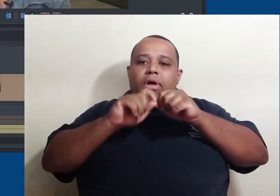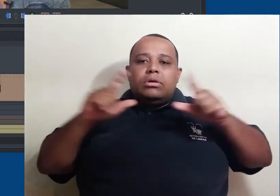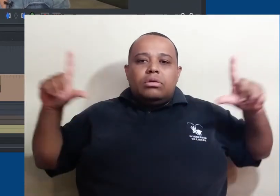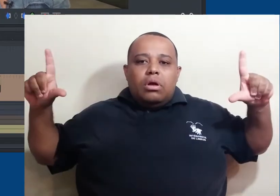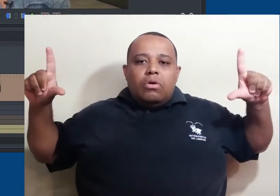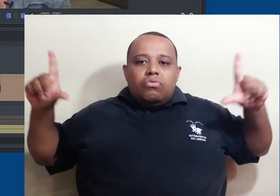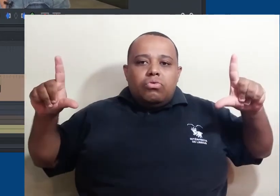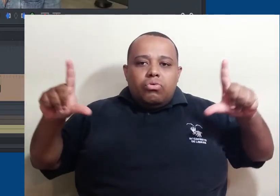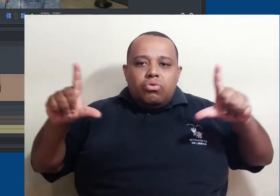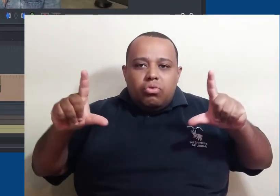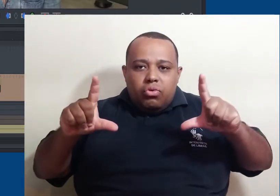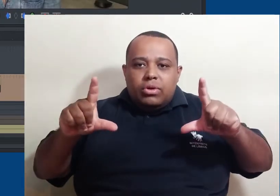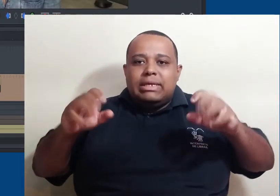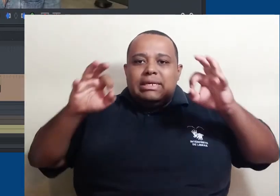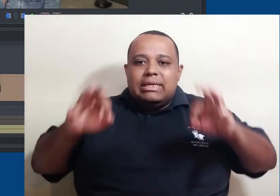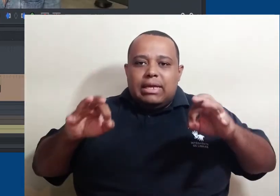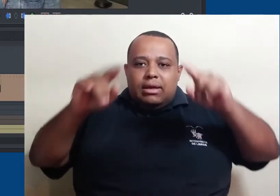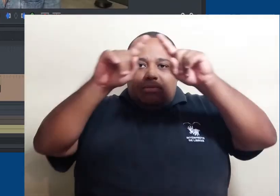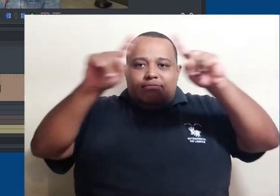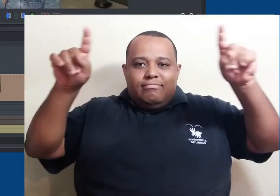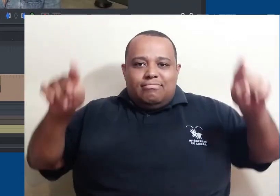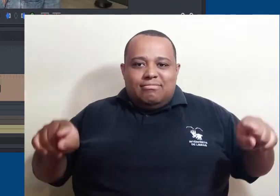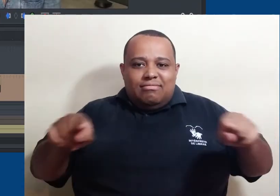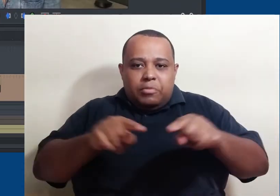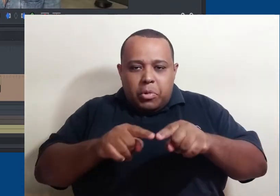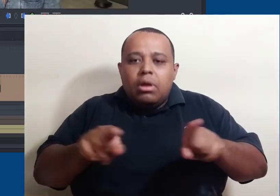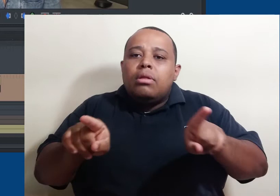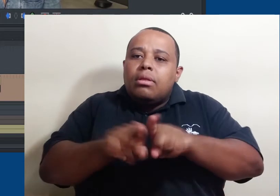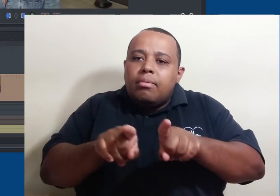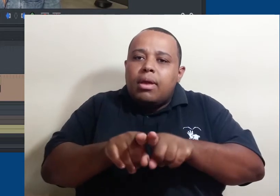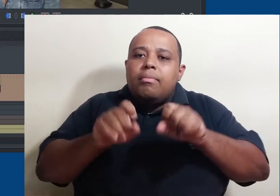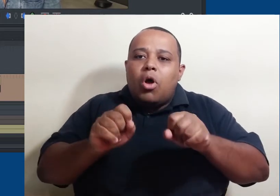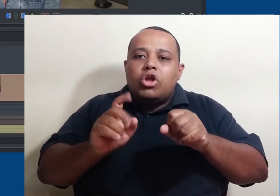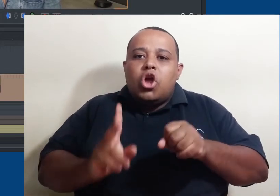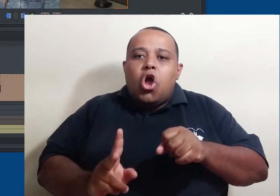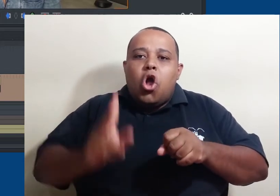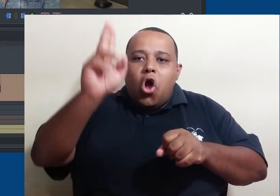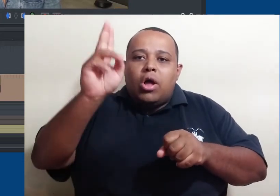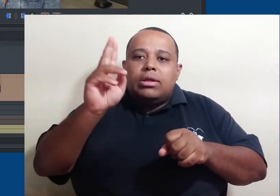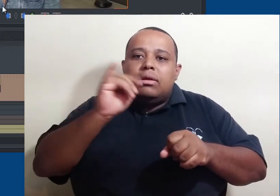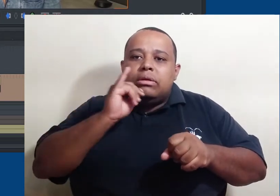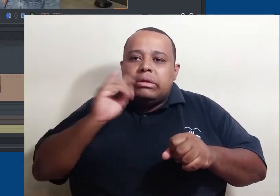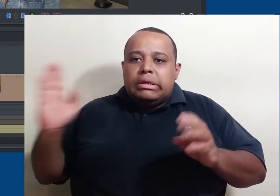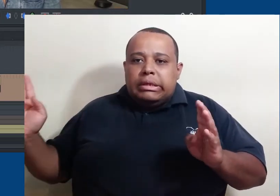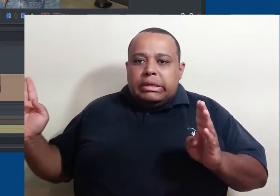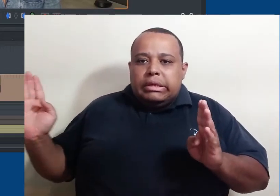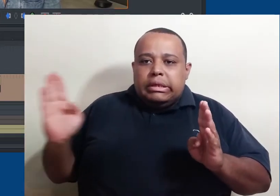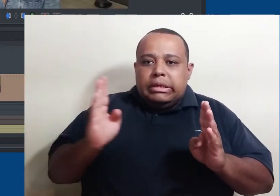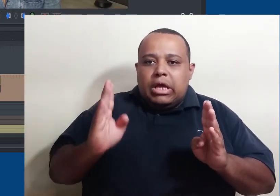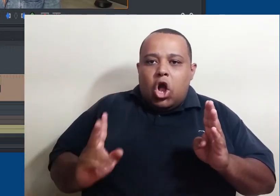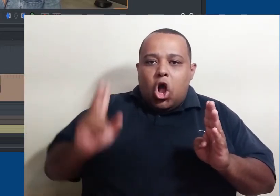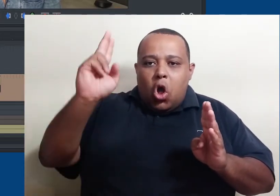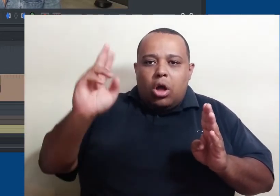vídeo e não ficar sobrando bordas. E você também pode cortar o seu vídeo. E por que isso é útil? Digamos que você quer ter uma demonstração aqui na